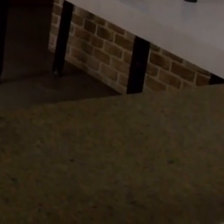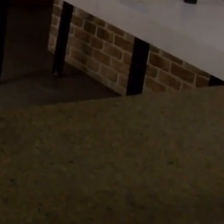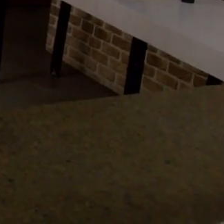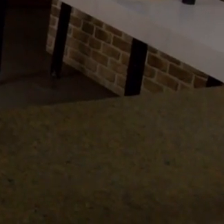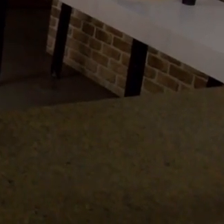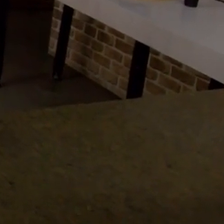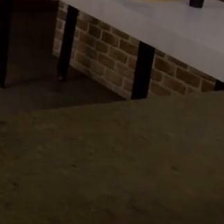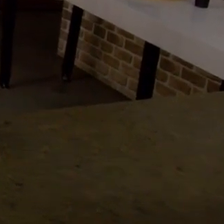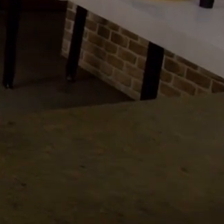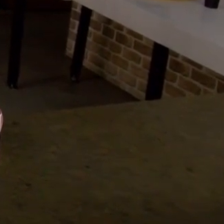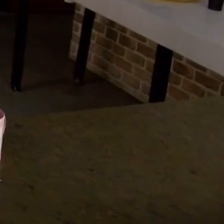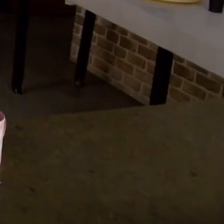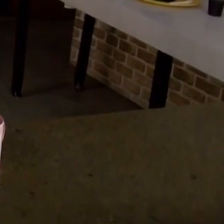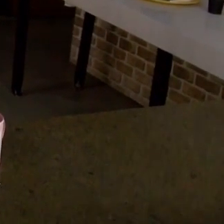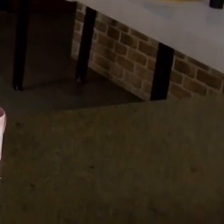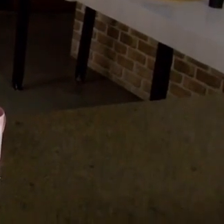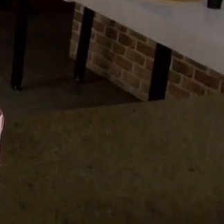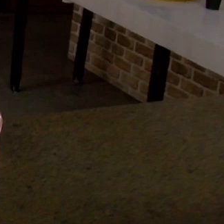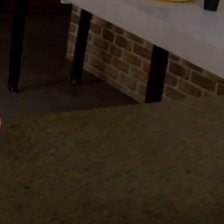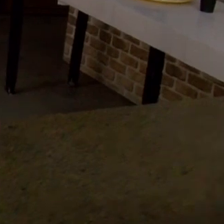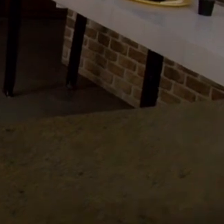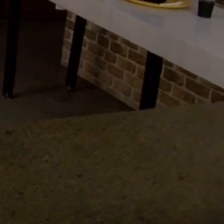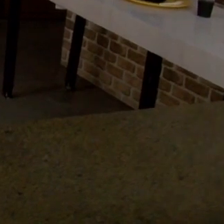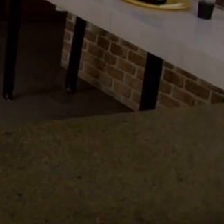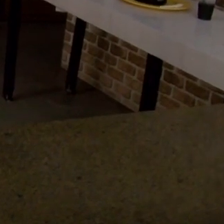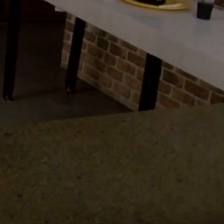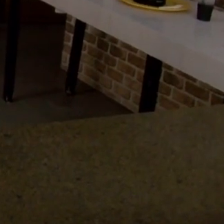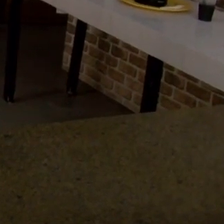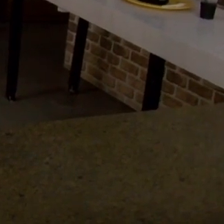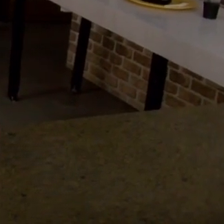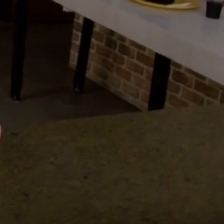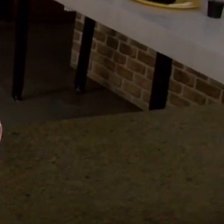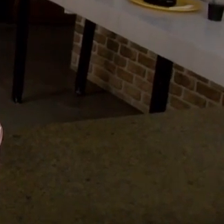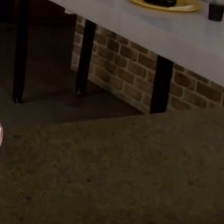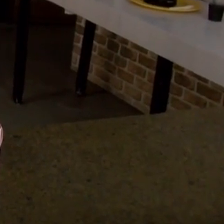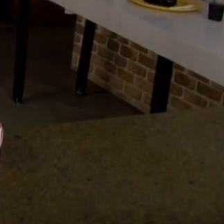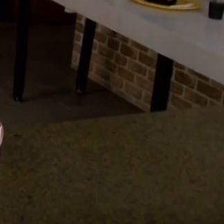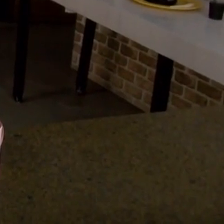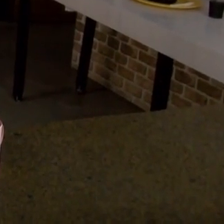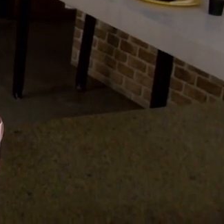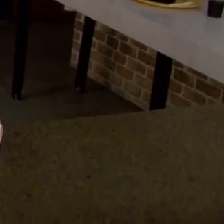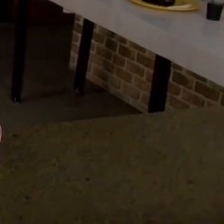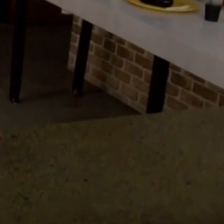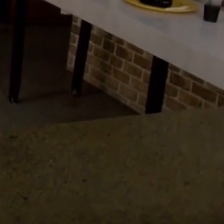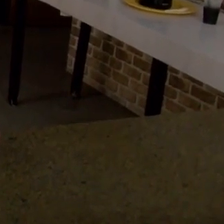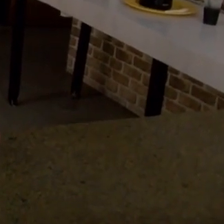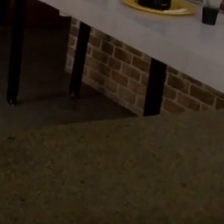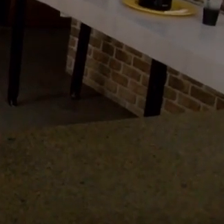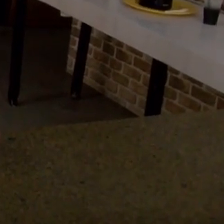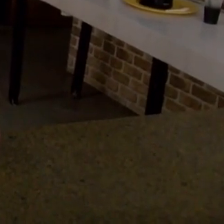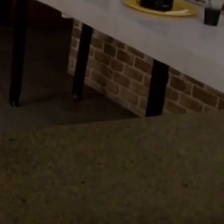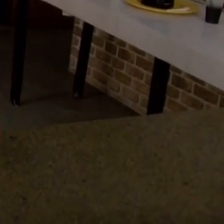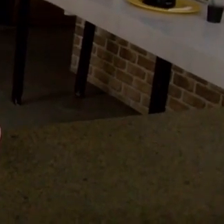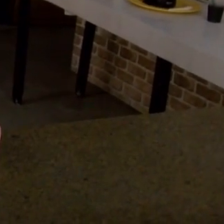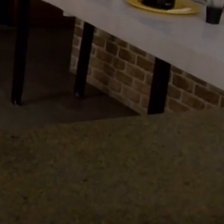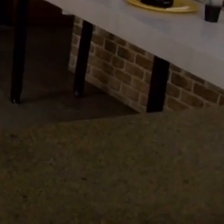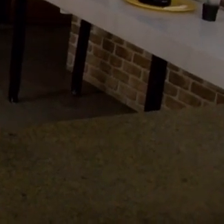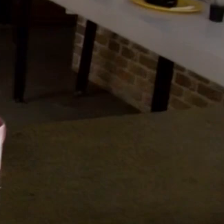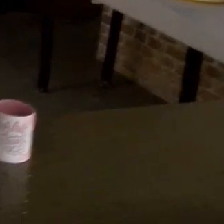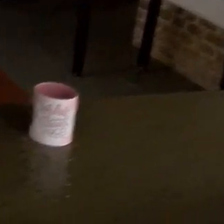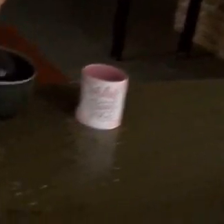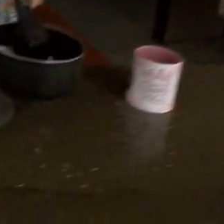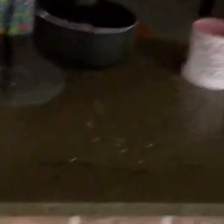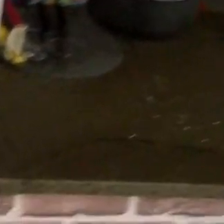Sim. Vejam só. Gente, sabe o que foi isso? Tião aqui me aperreando pra que a papa ficasse pronta. Eu tava